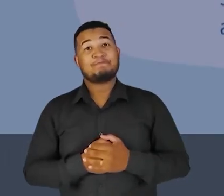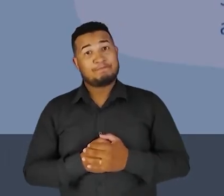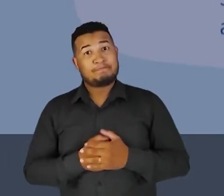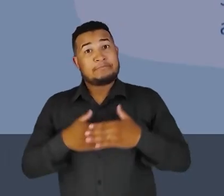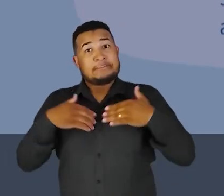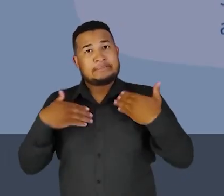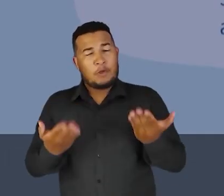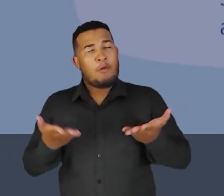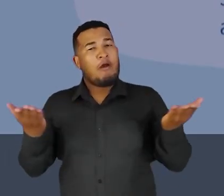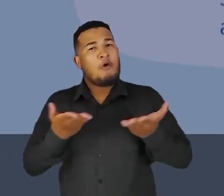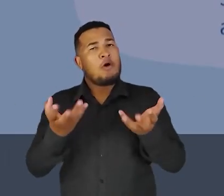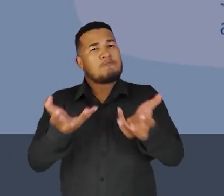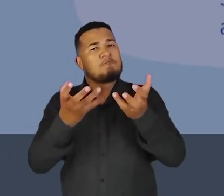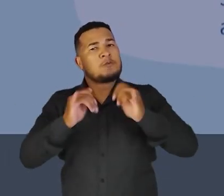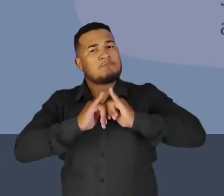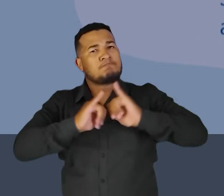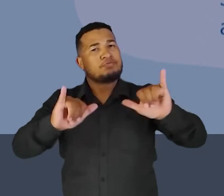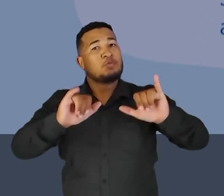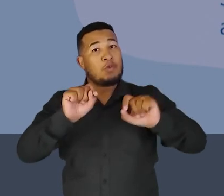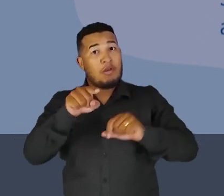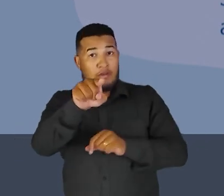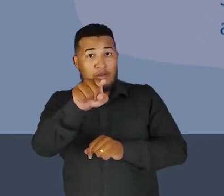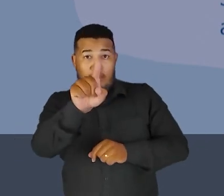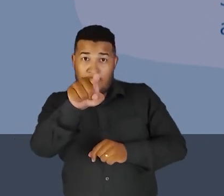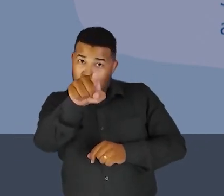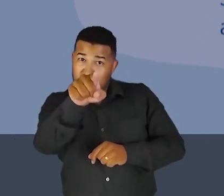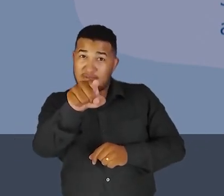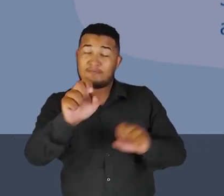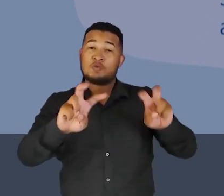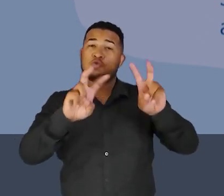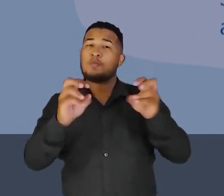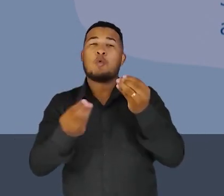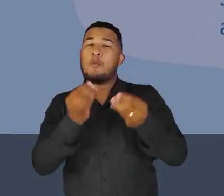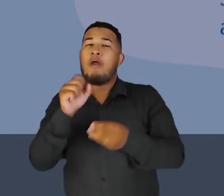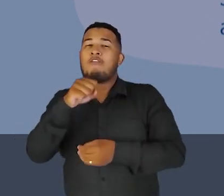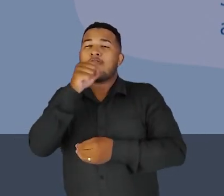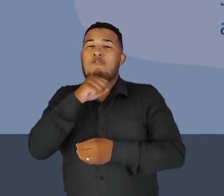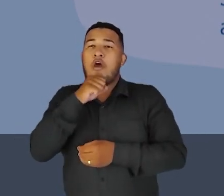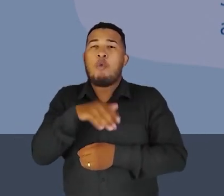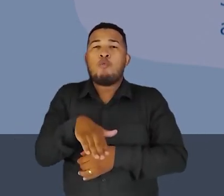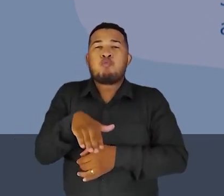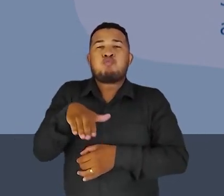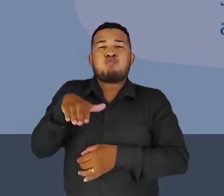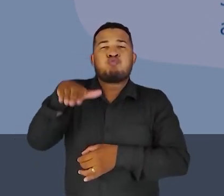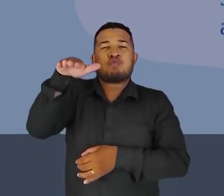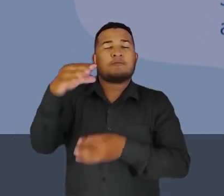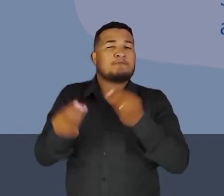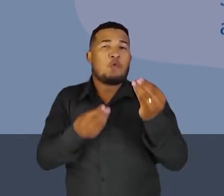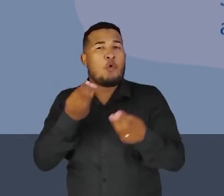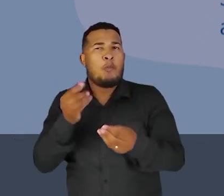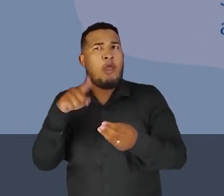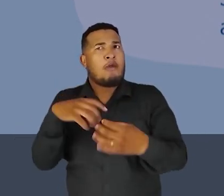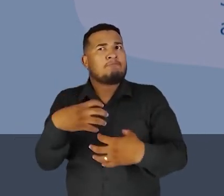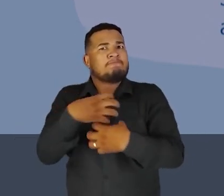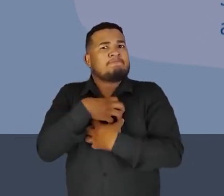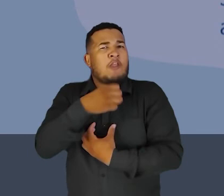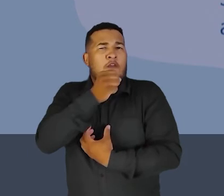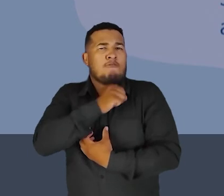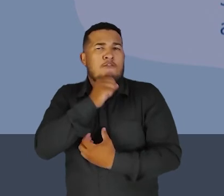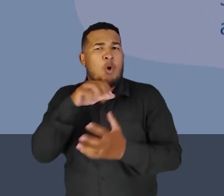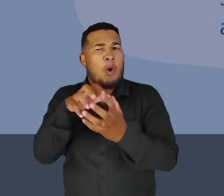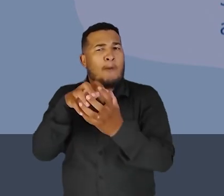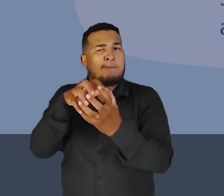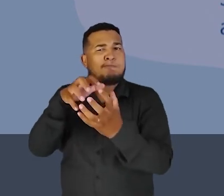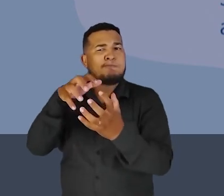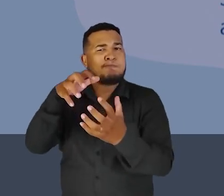Então, pessoal, agora eu quero falar com você mesmo sobre o processo de envelhecimento. Como é envelhecer?